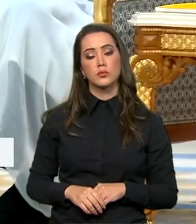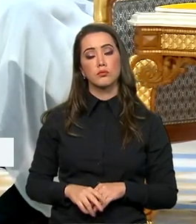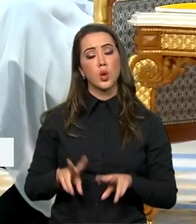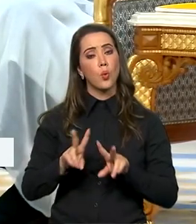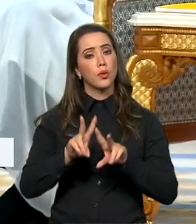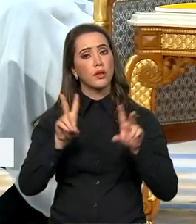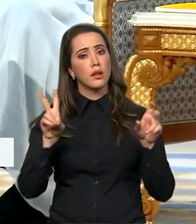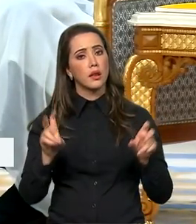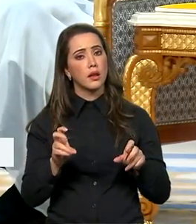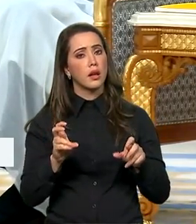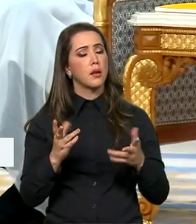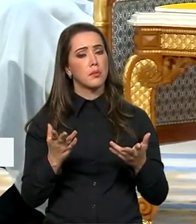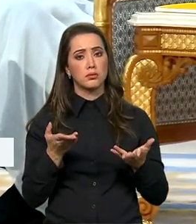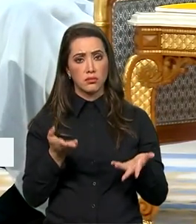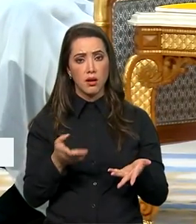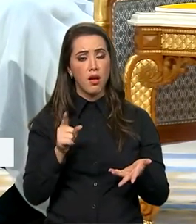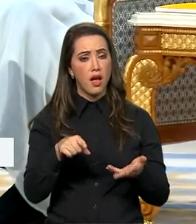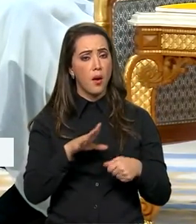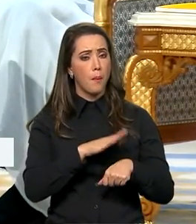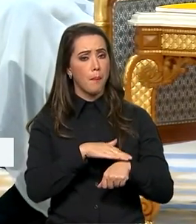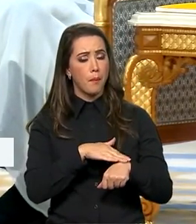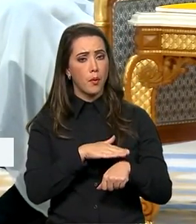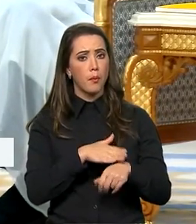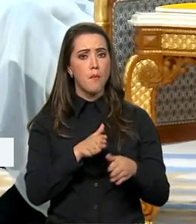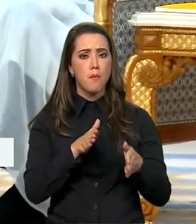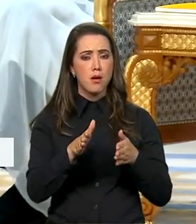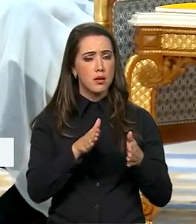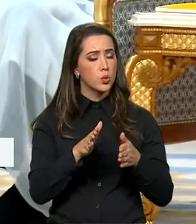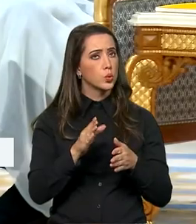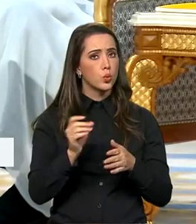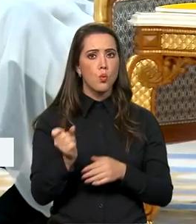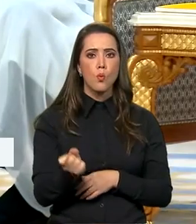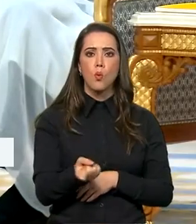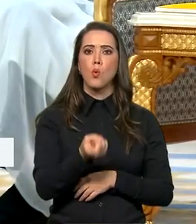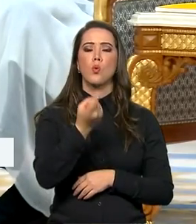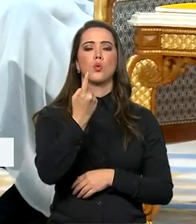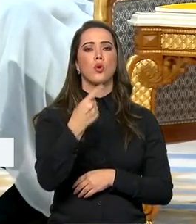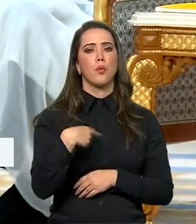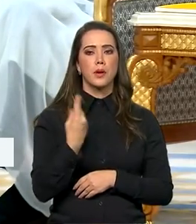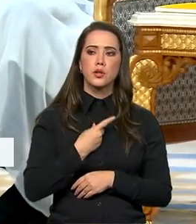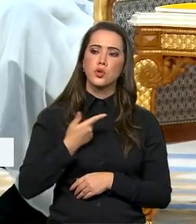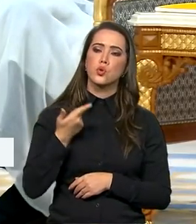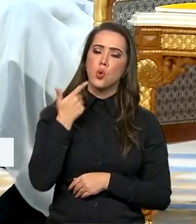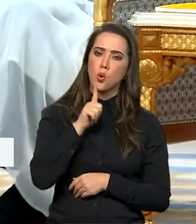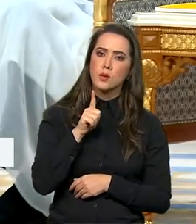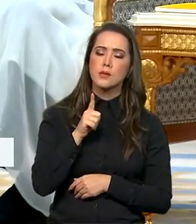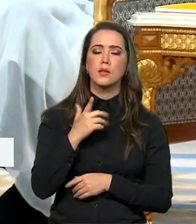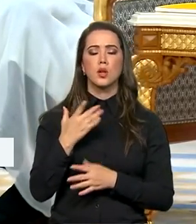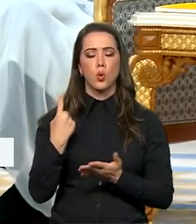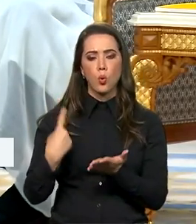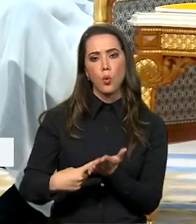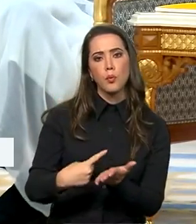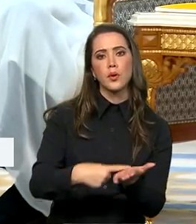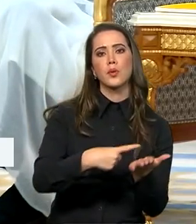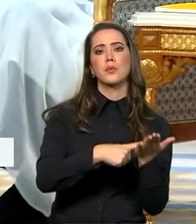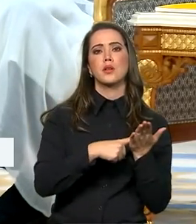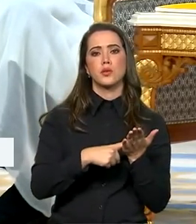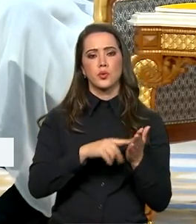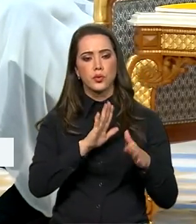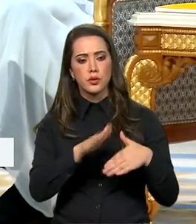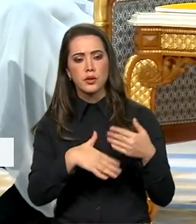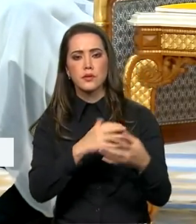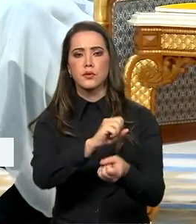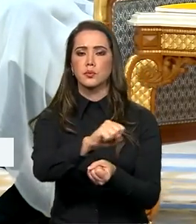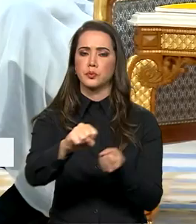Trata-se de momento único para alinharmos nossos compromissos com o desenvolvimento sustentável.